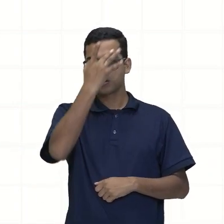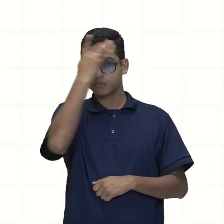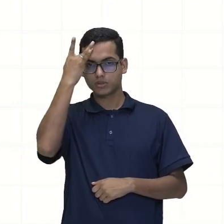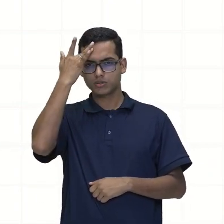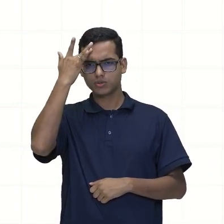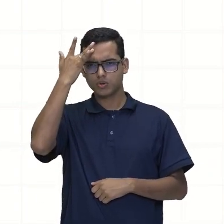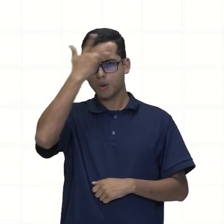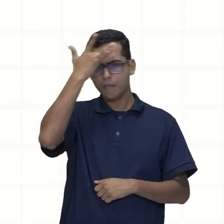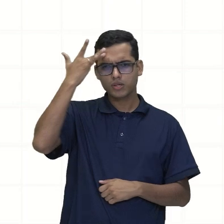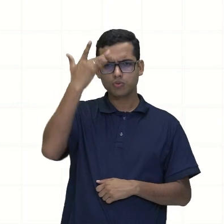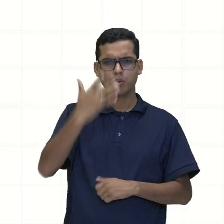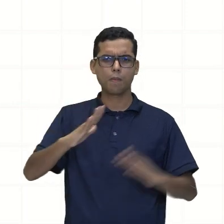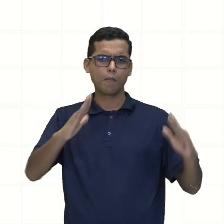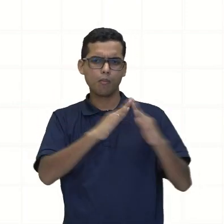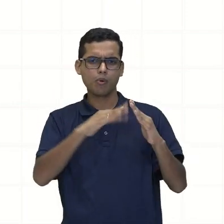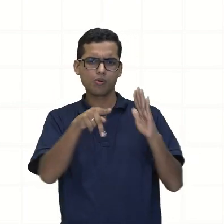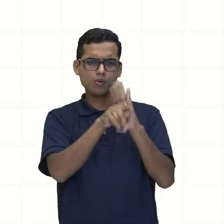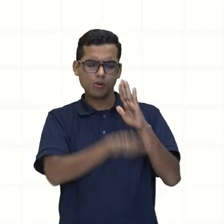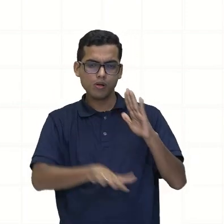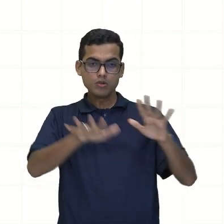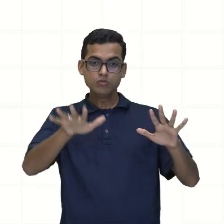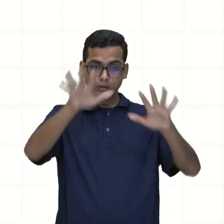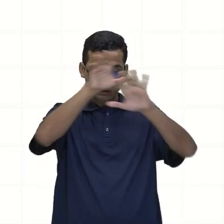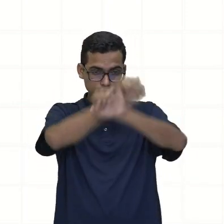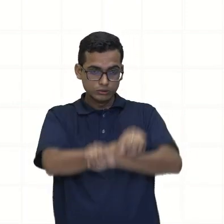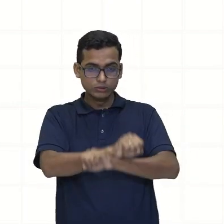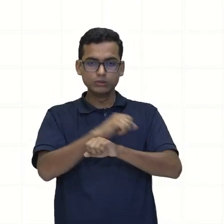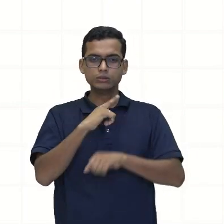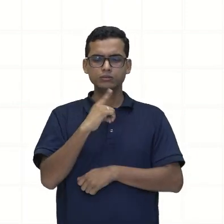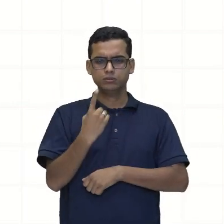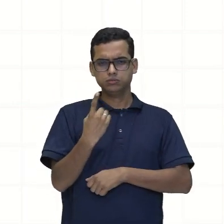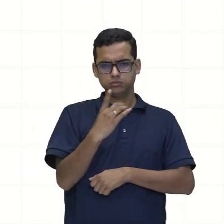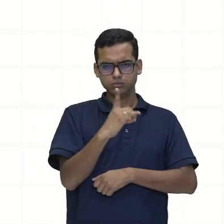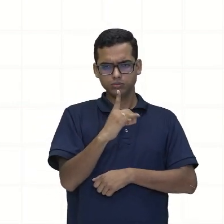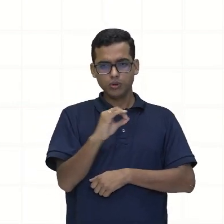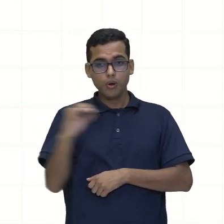demográfica. Ou seja, o tom mais escuro, que vai de 100